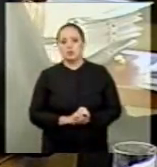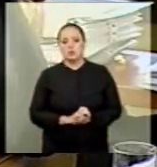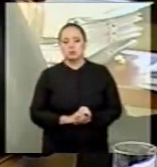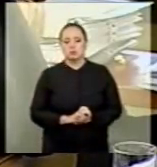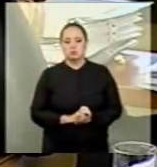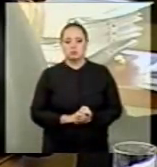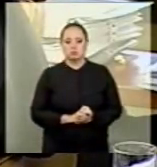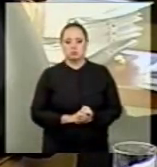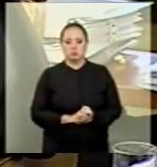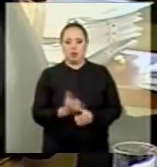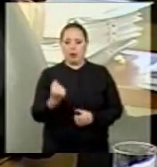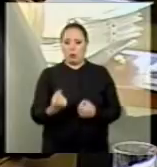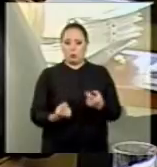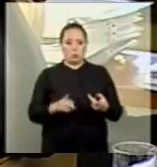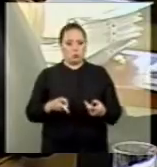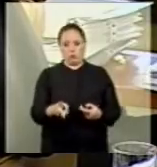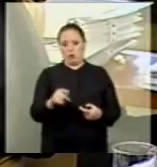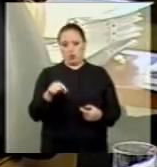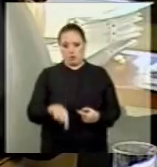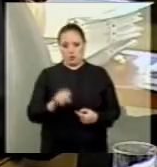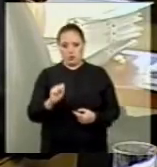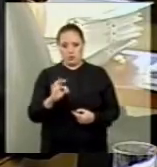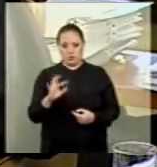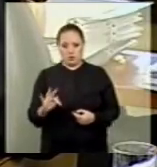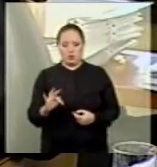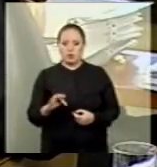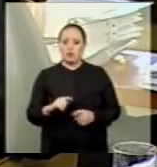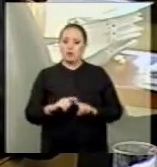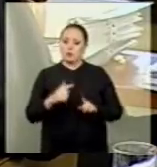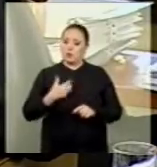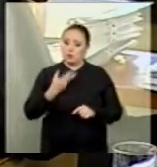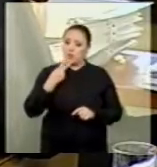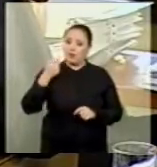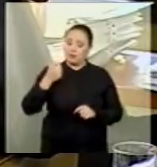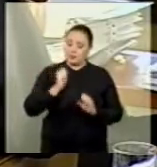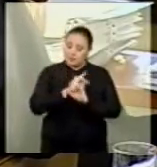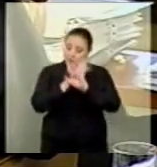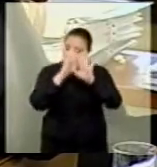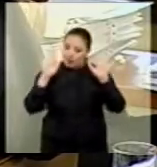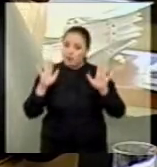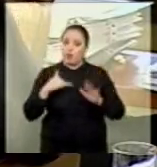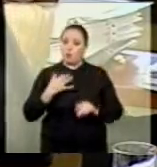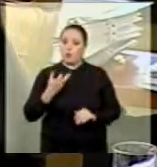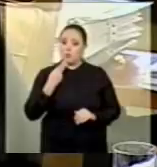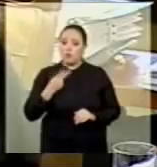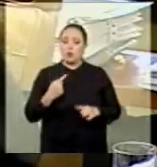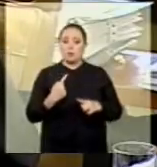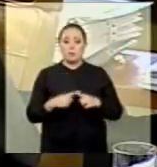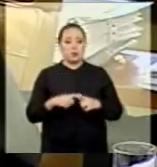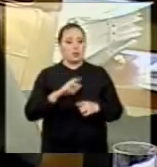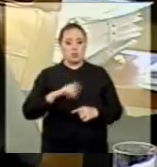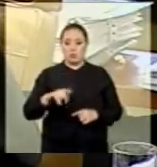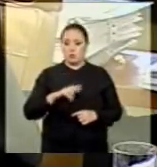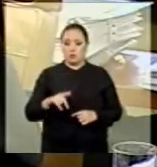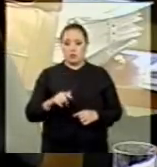caso prevalente a posição do eminente relator. Quero mais uma vez deixar isso claro, porque não há que se fazer